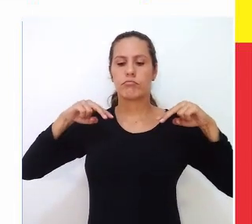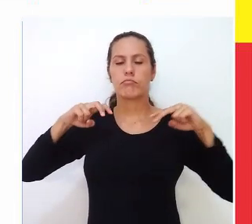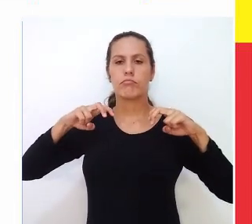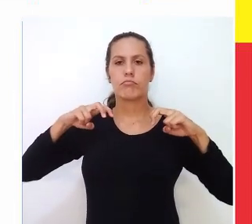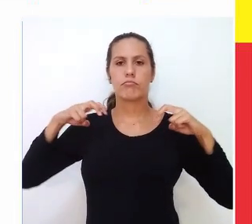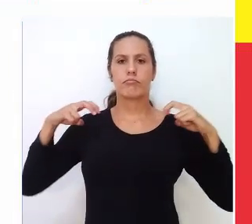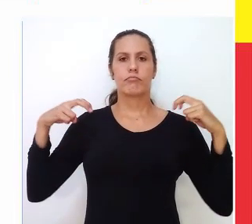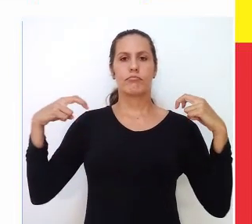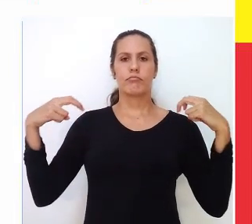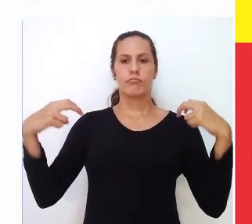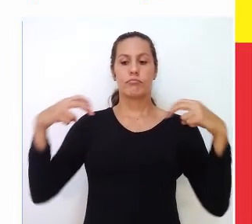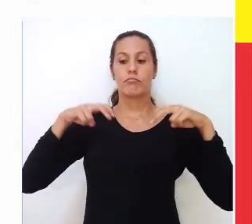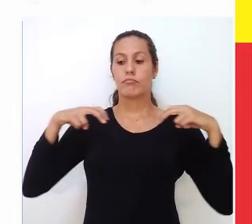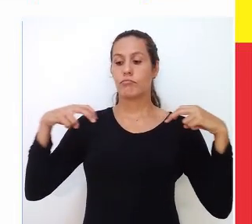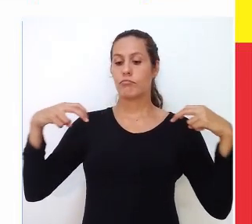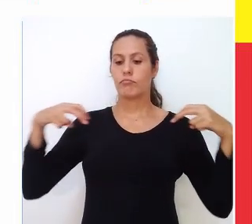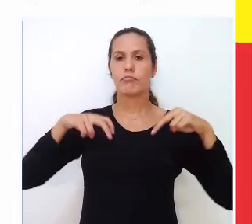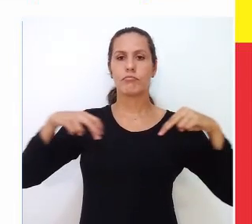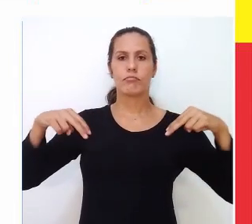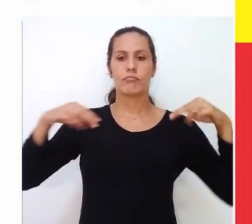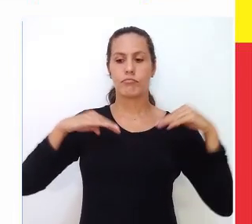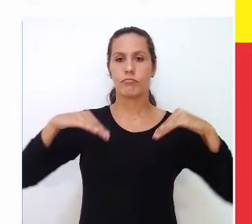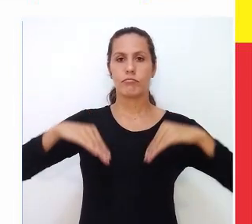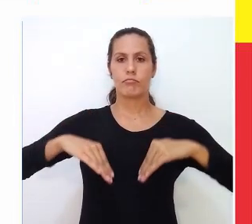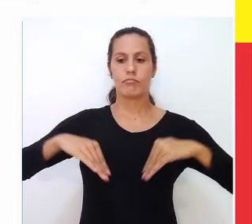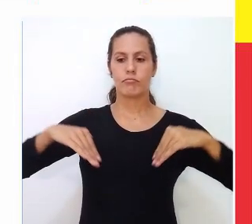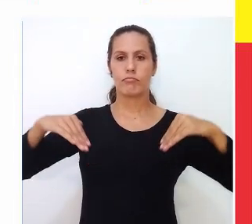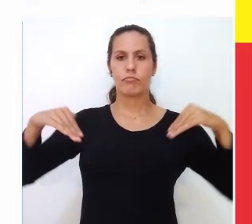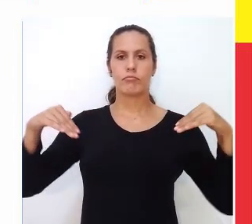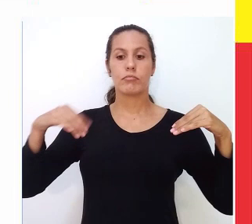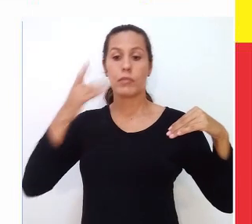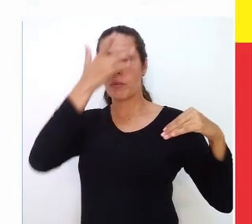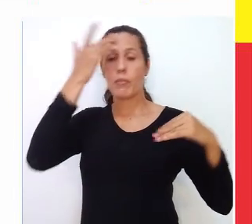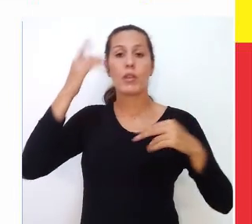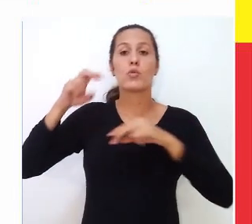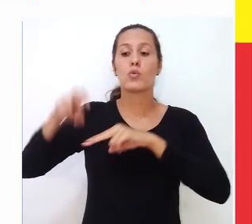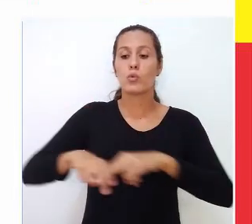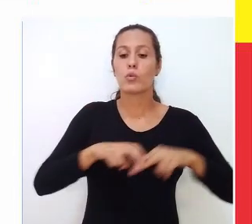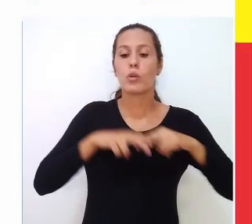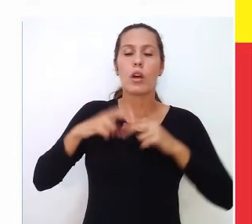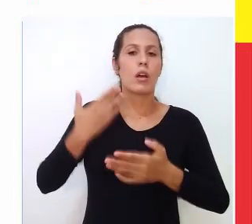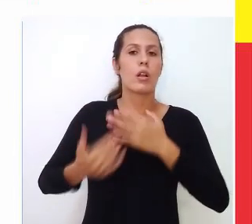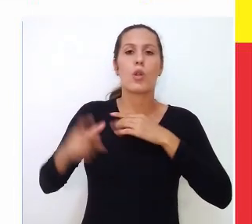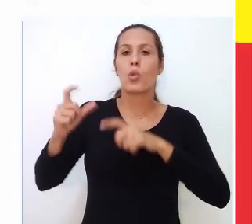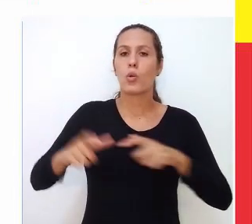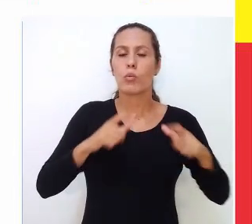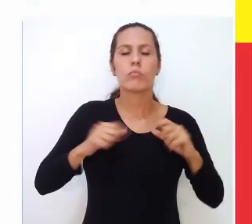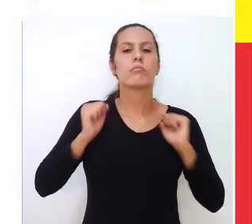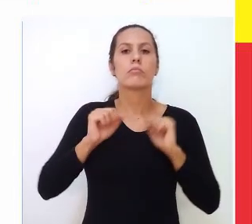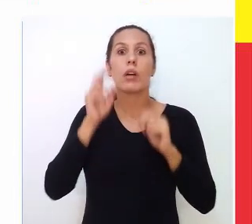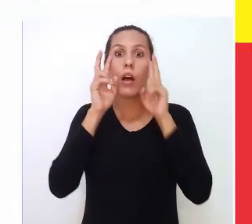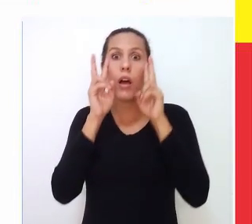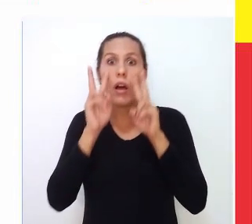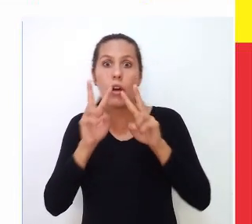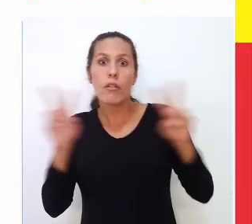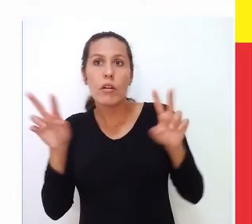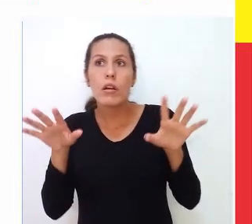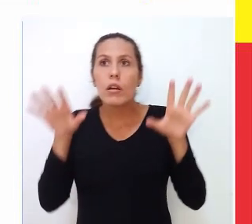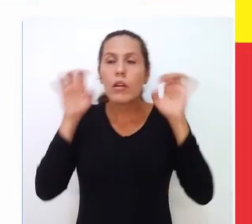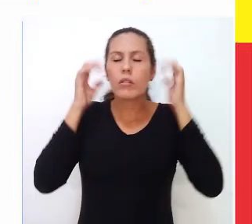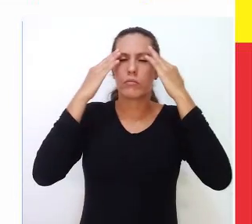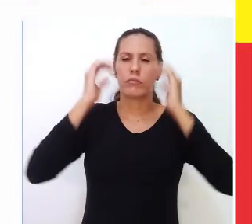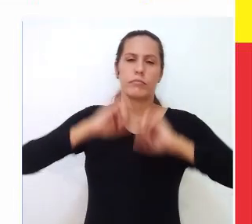Então, isso era bom para a plateia, porque de qualquer lugar onde as pessoas estivessem sentadas, elas conseguiriam ver e ouvir bem